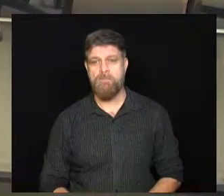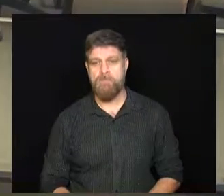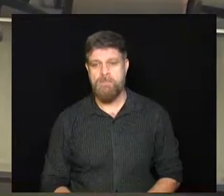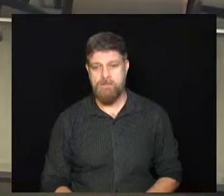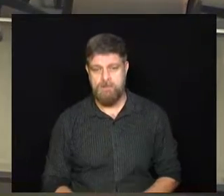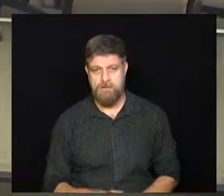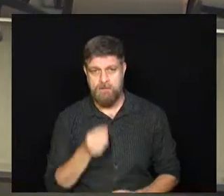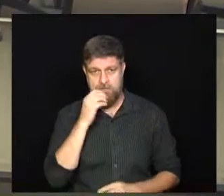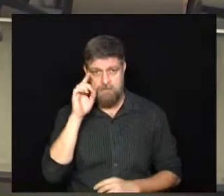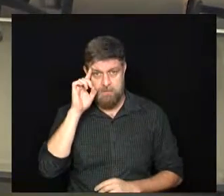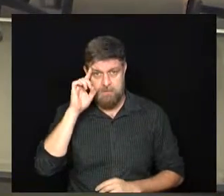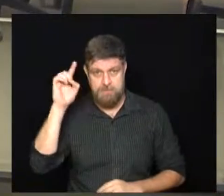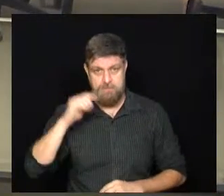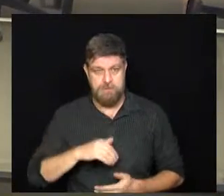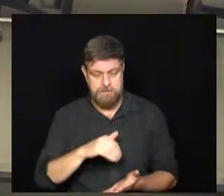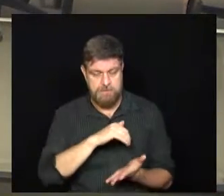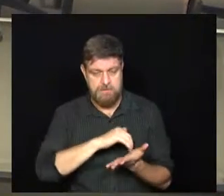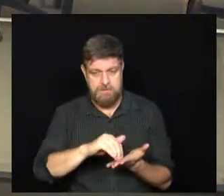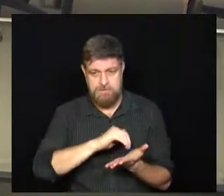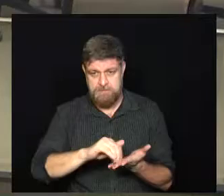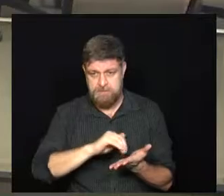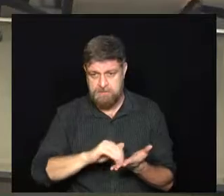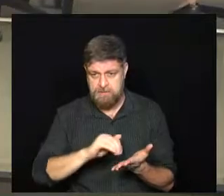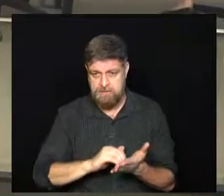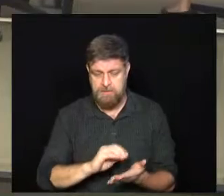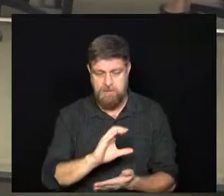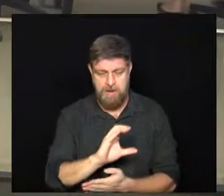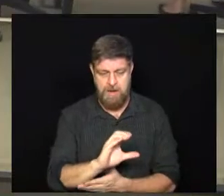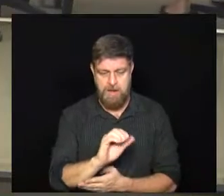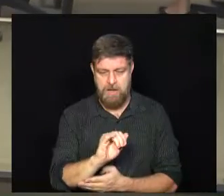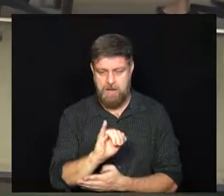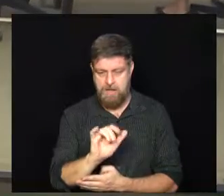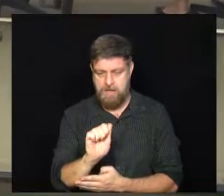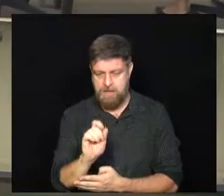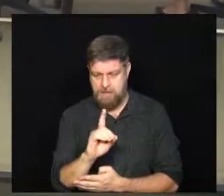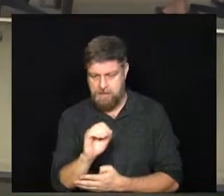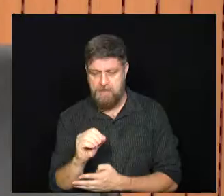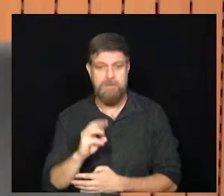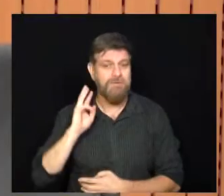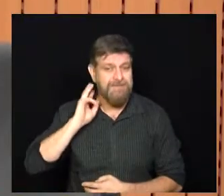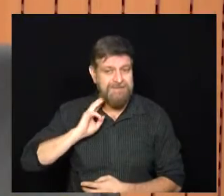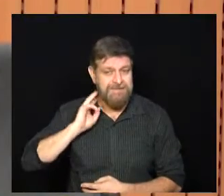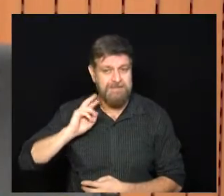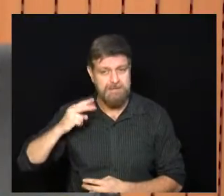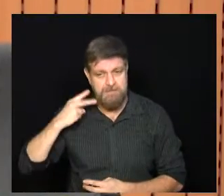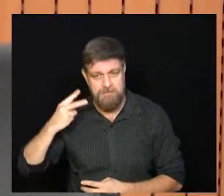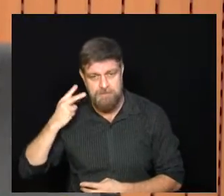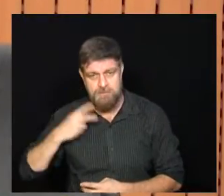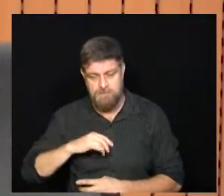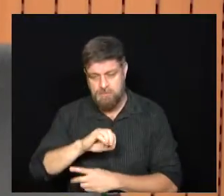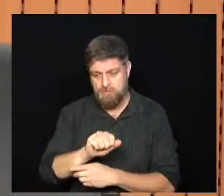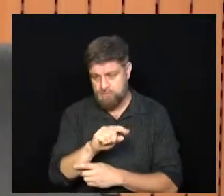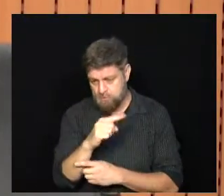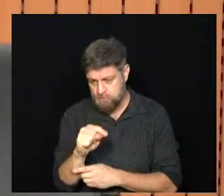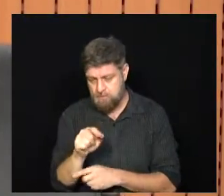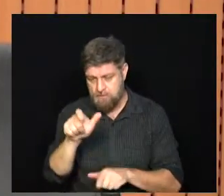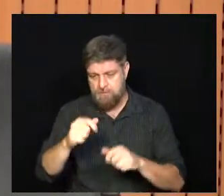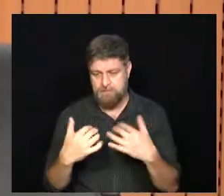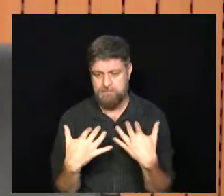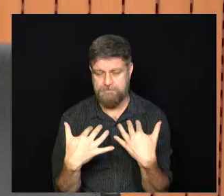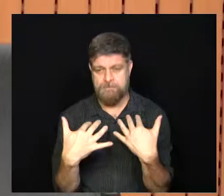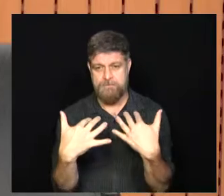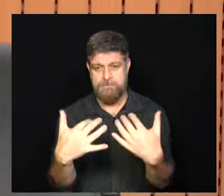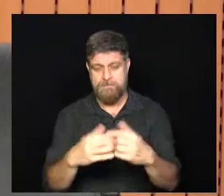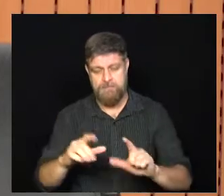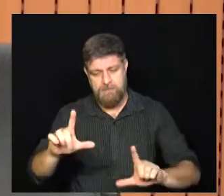Bom dia, secretário Aurélio Caiado, bom dia, vereador Cecílio Santos, bom dia, diretor João Carlos, bom dia, público que nos assiste, quem